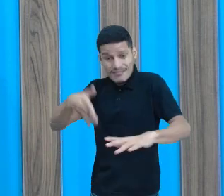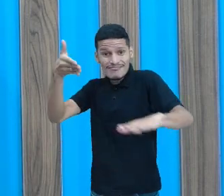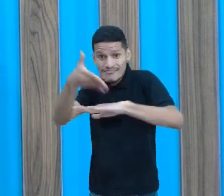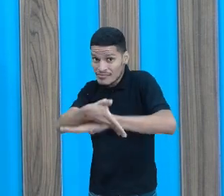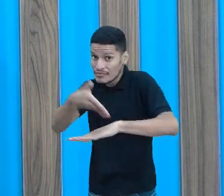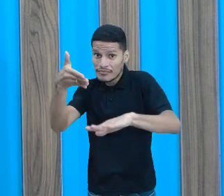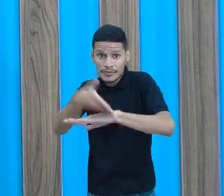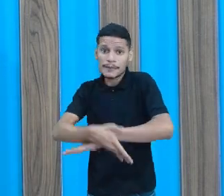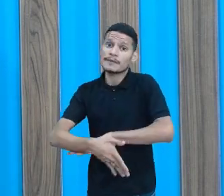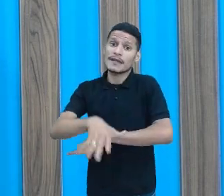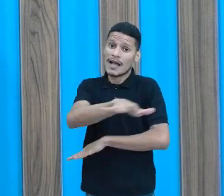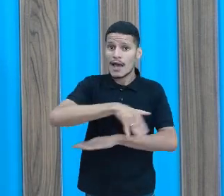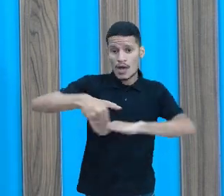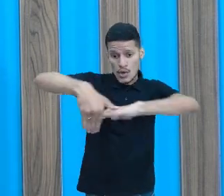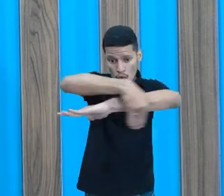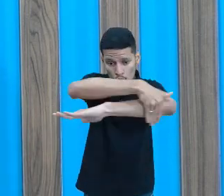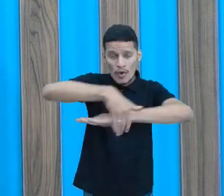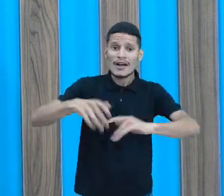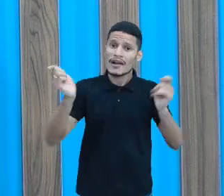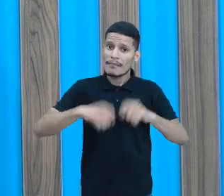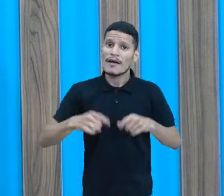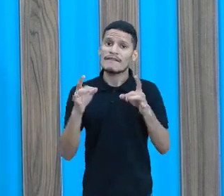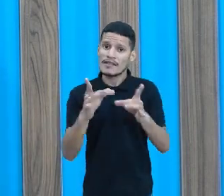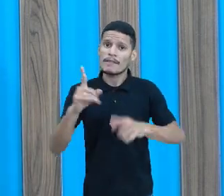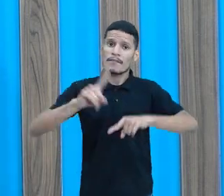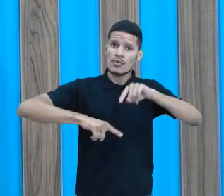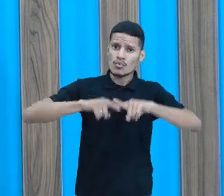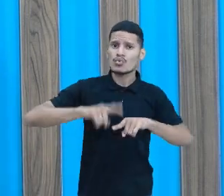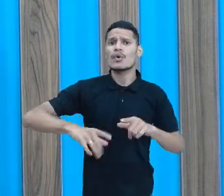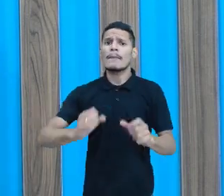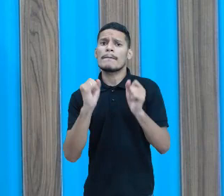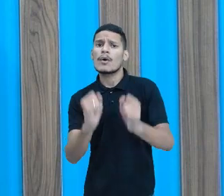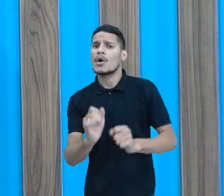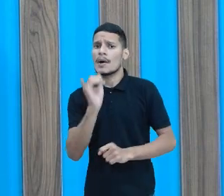recorrido aí às ruas para vender produtos, seja como